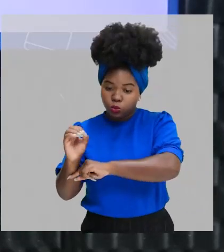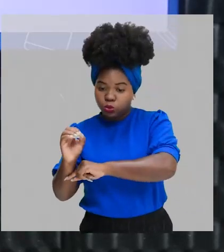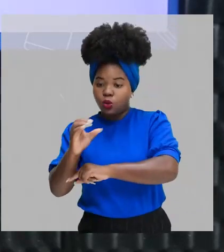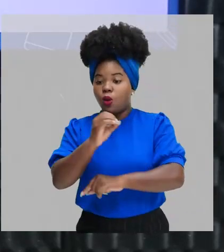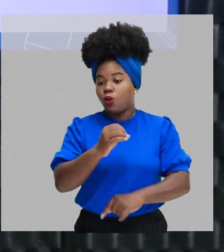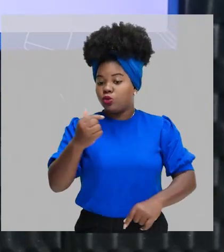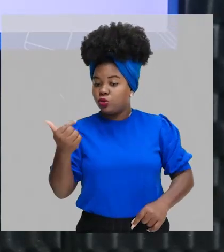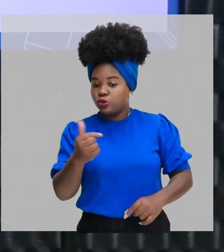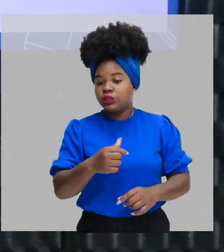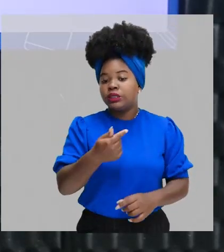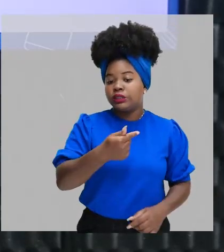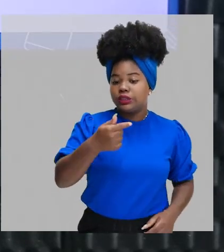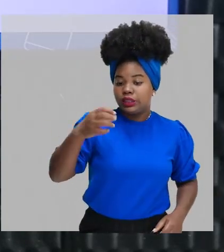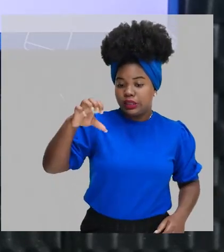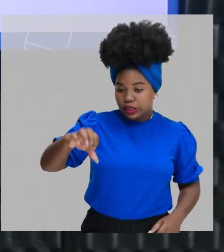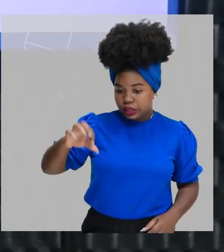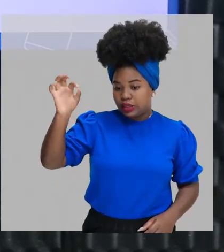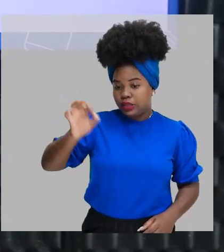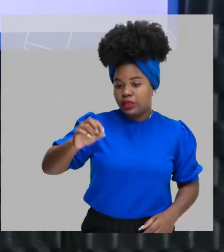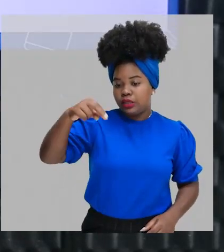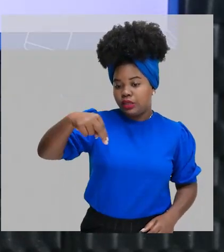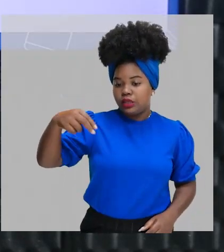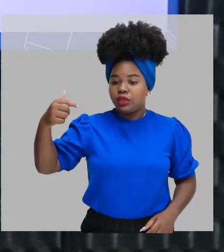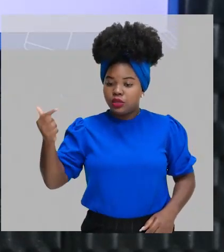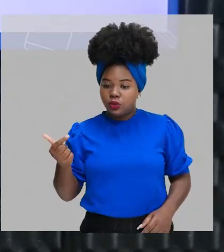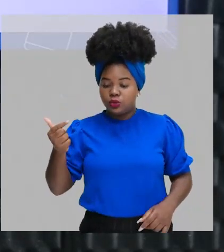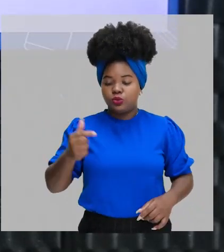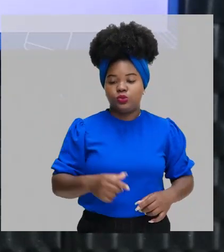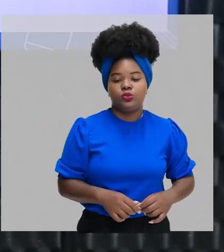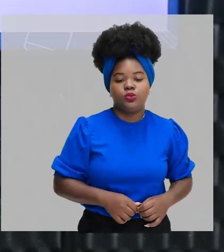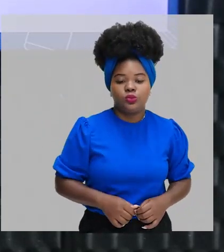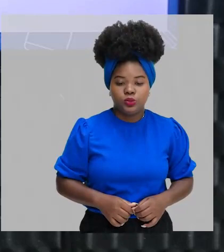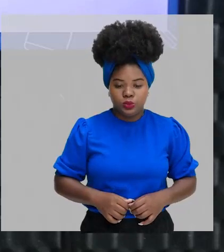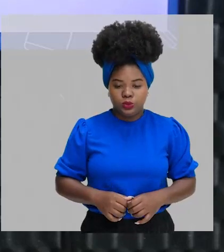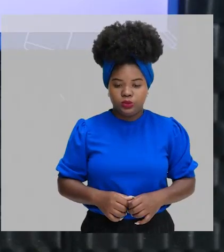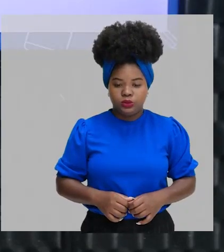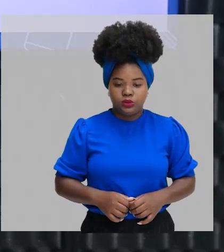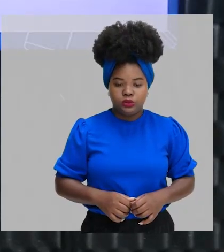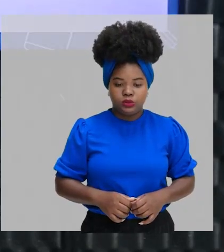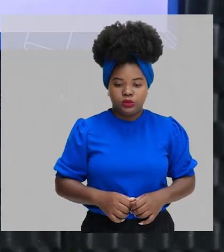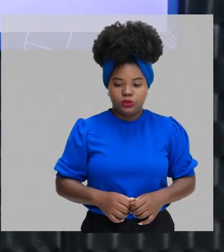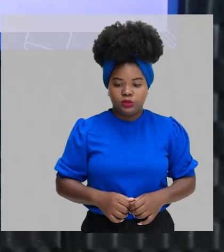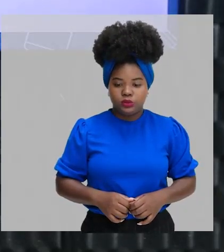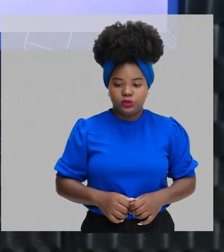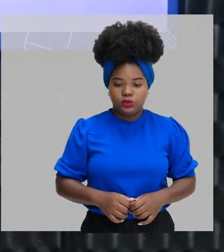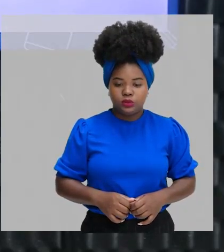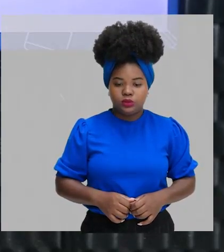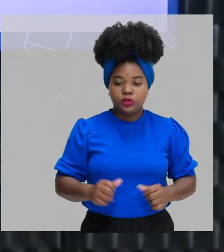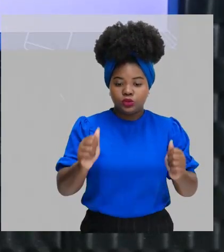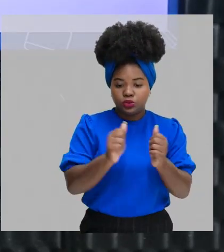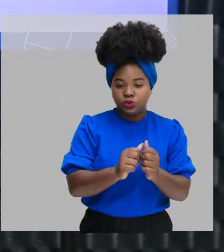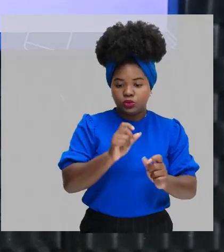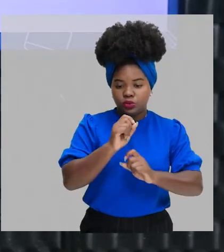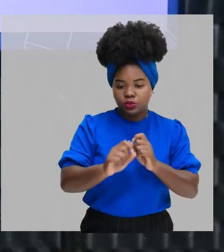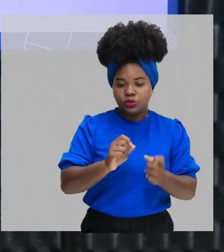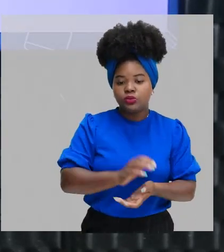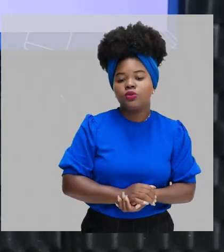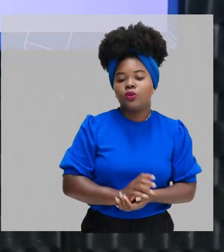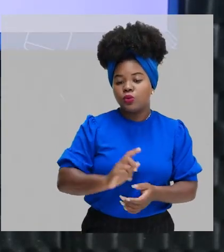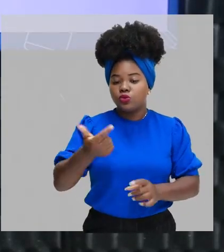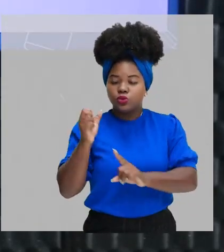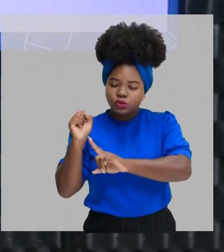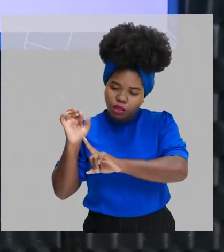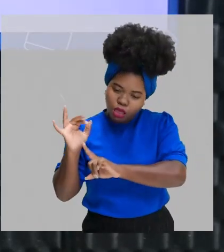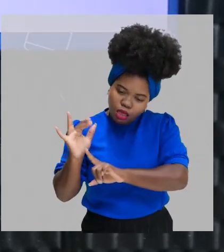O2, e 79% de gás nitrogênio, o N2, certo? Juntamente com os